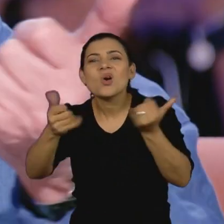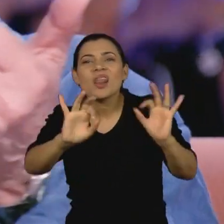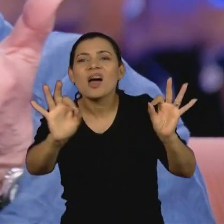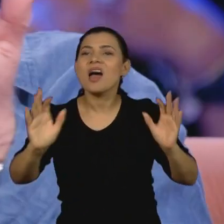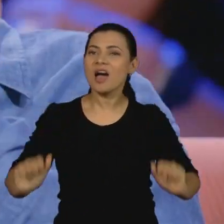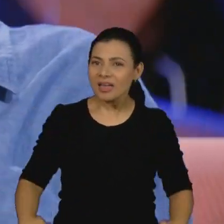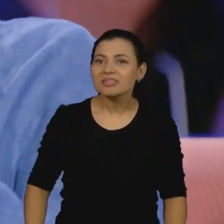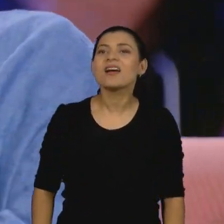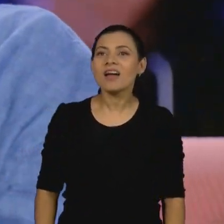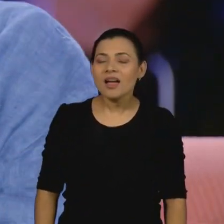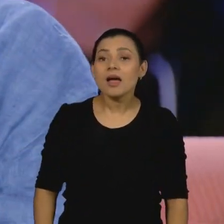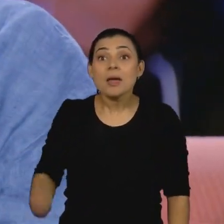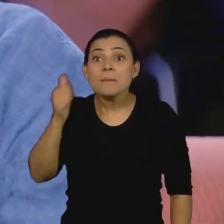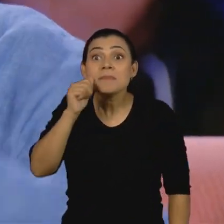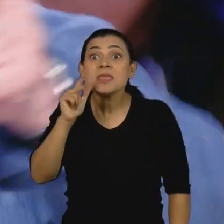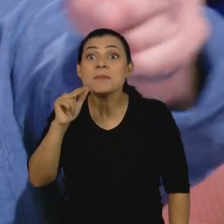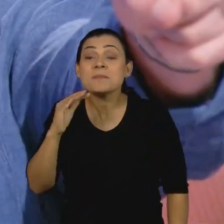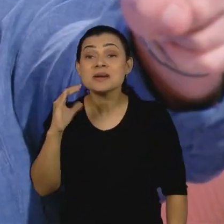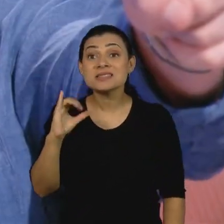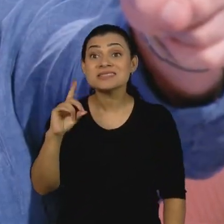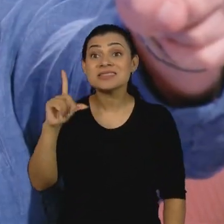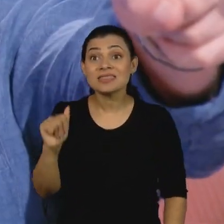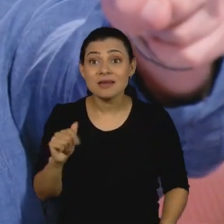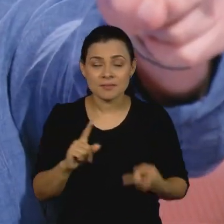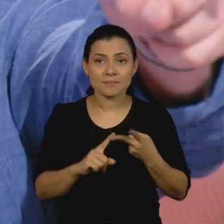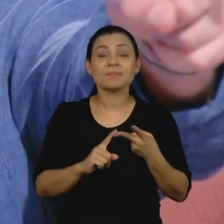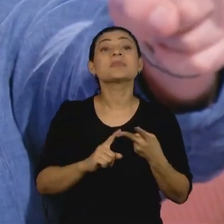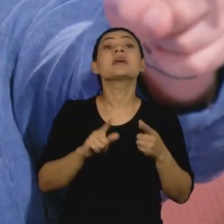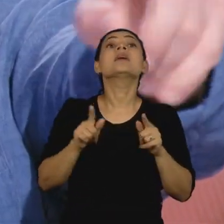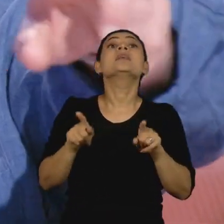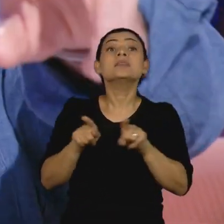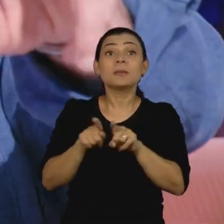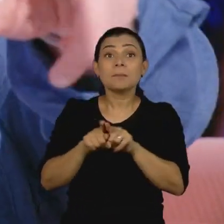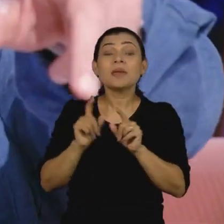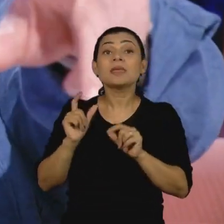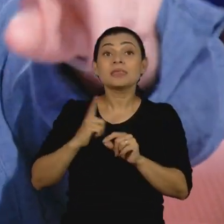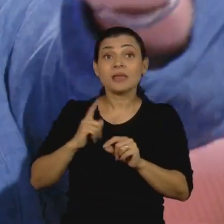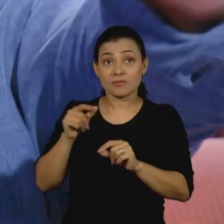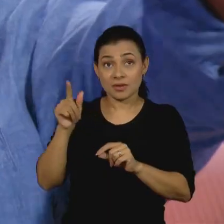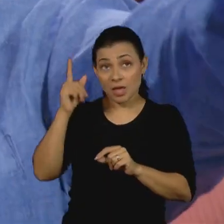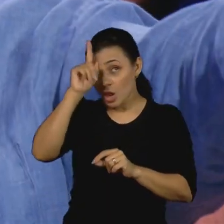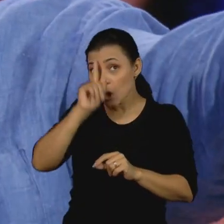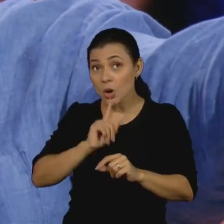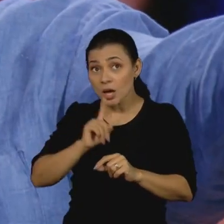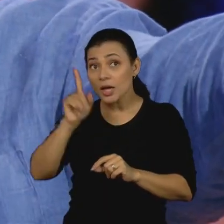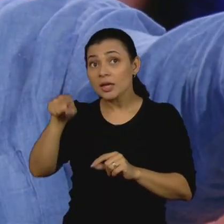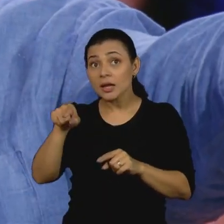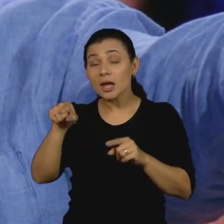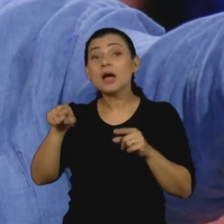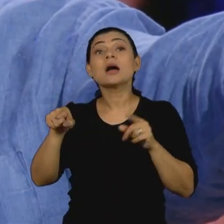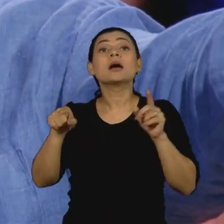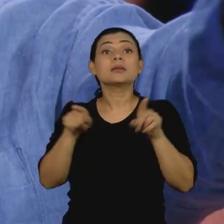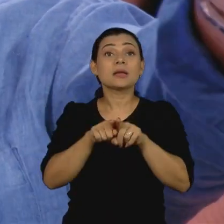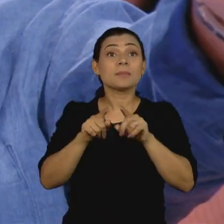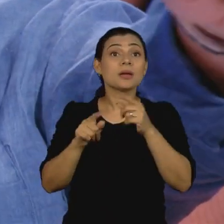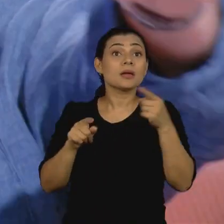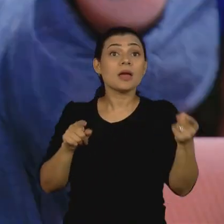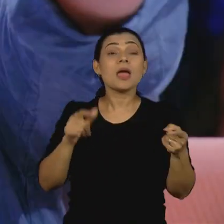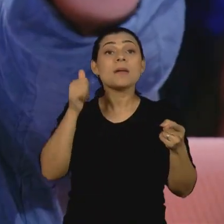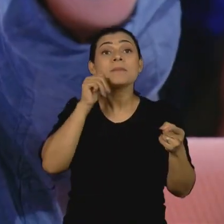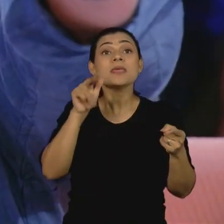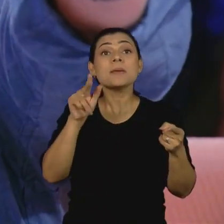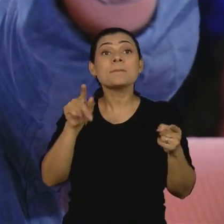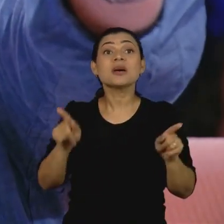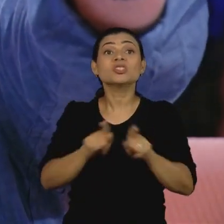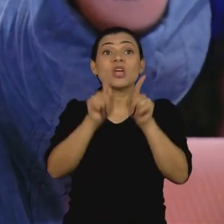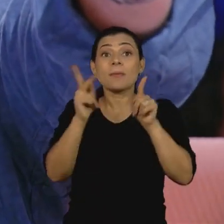Apareceu minha irmã Cida, a gêmea, aquela moça loira, aquela que estava ao lado é minha irmã gêmea